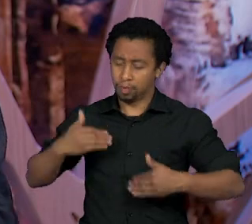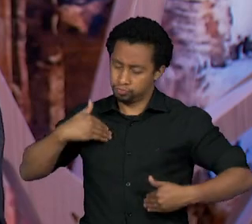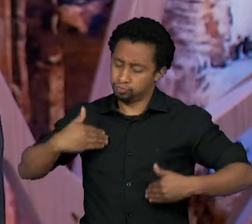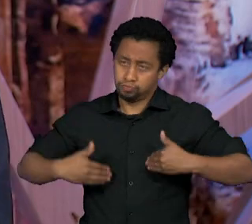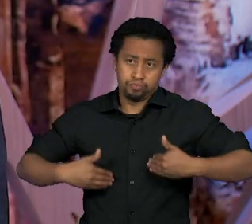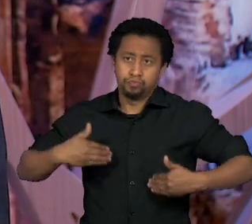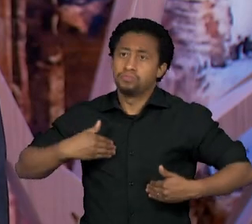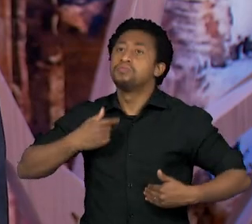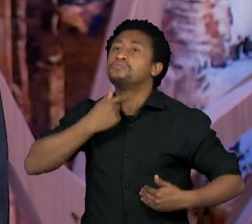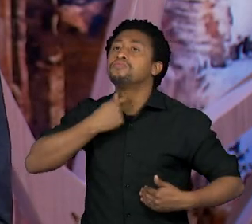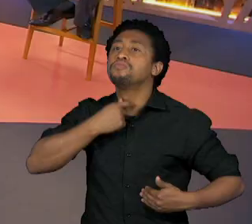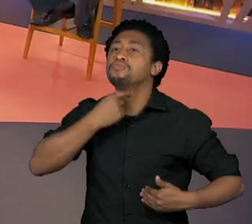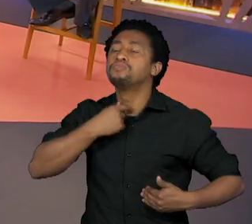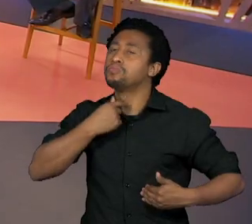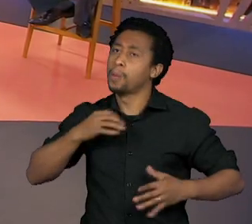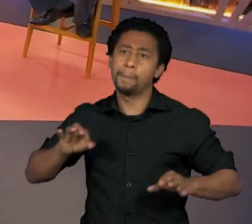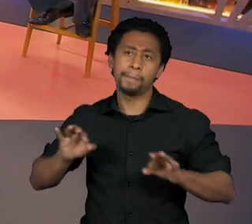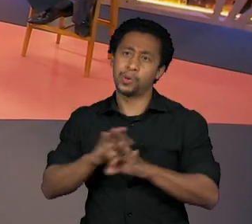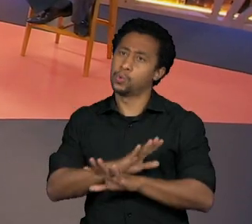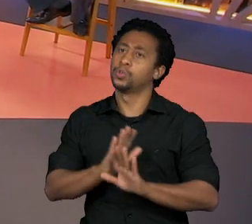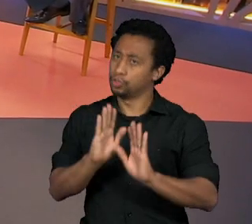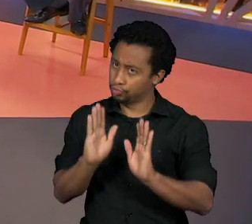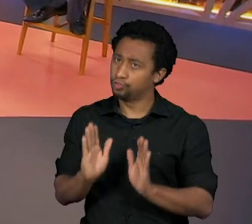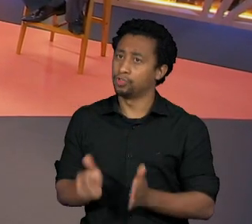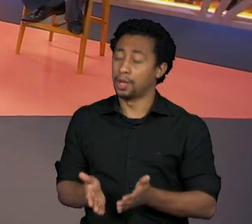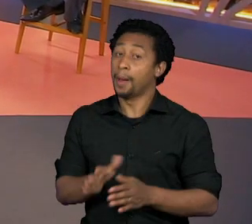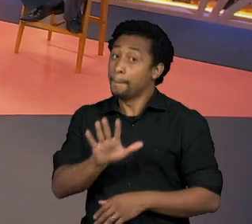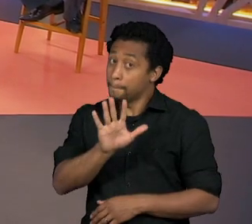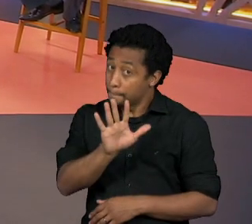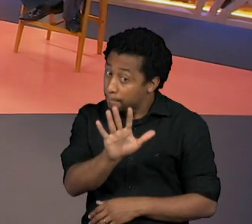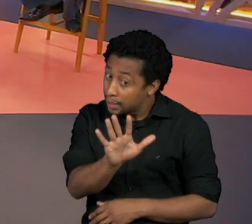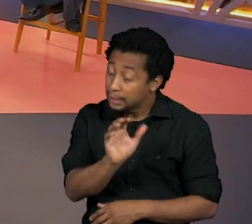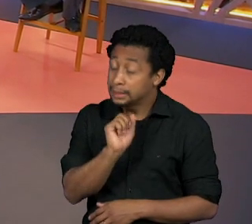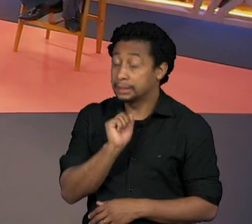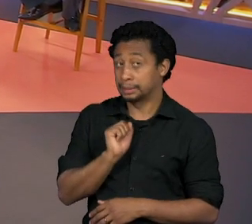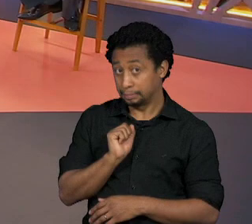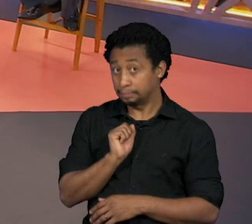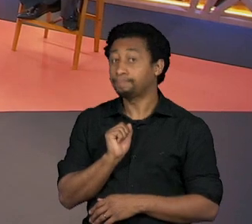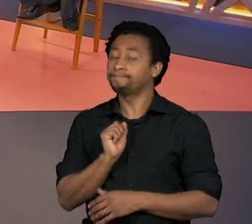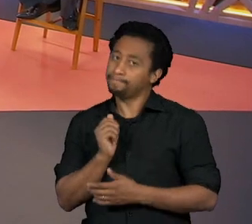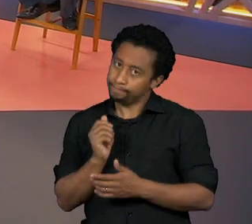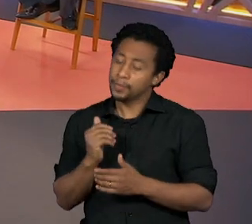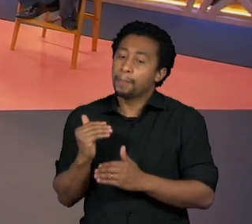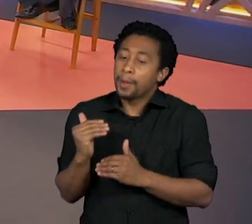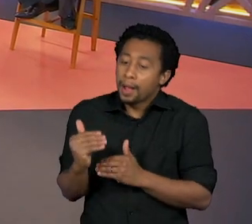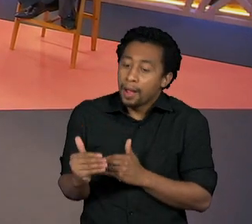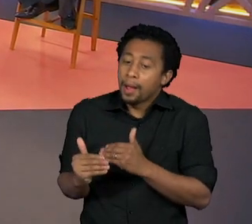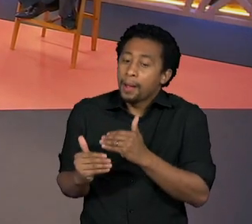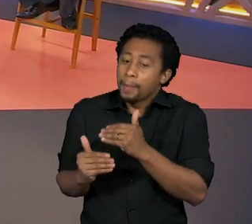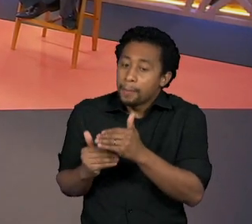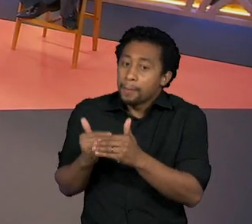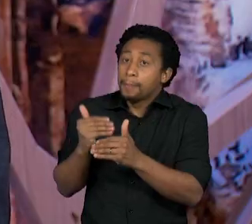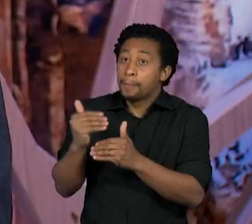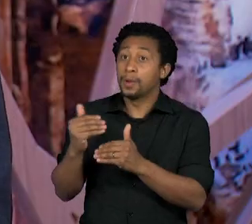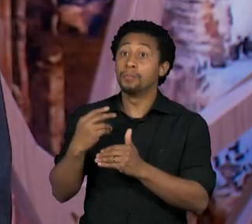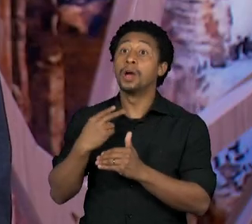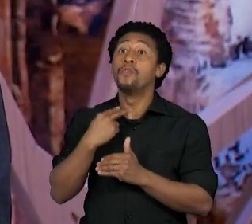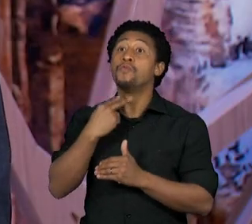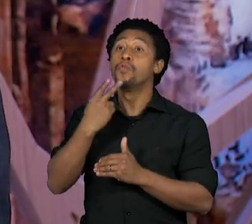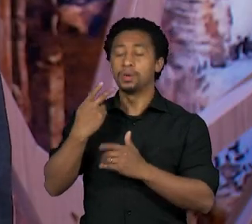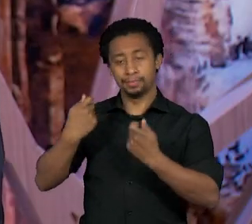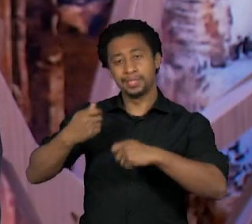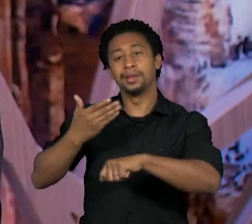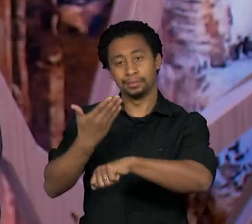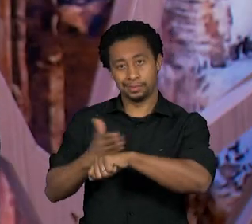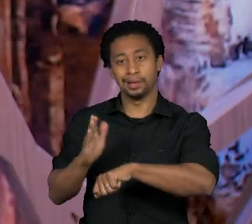herda isso de alguma forma, mas o desenvolvimento vocal é treino.